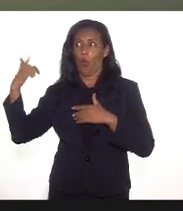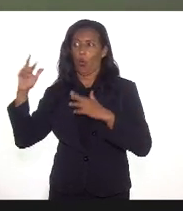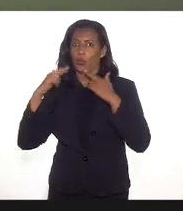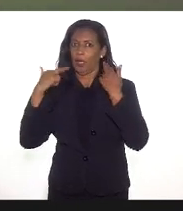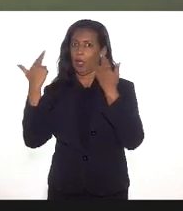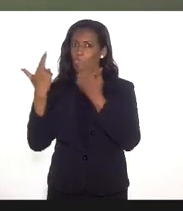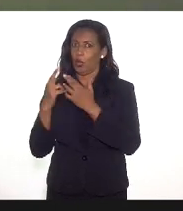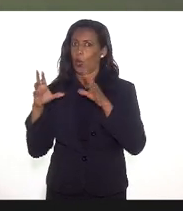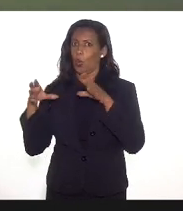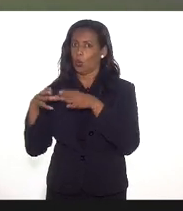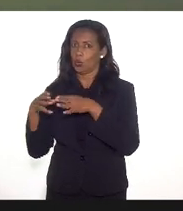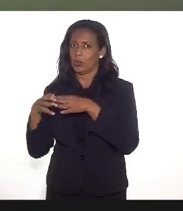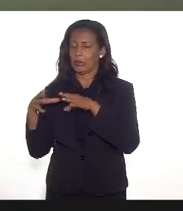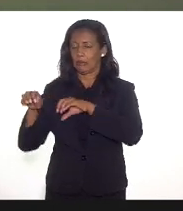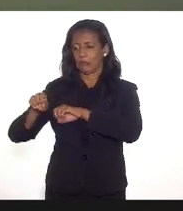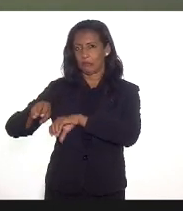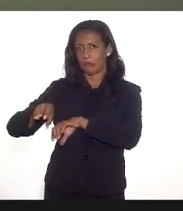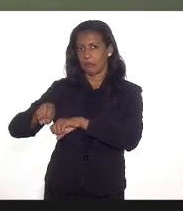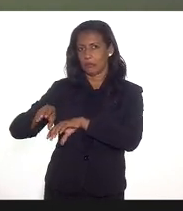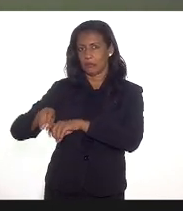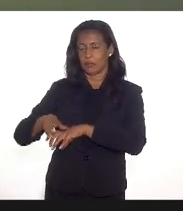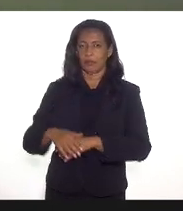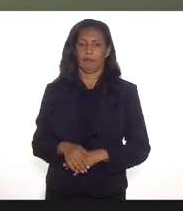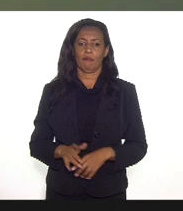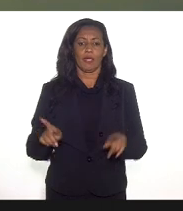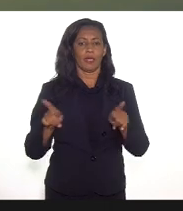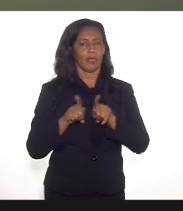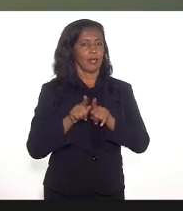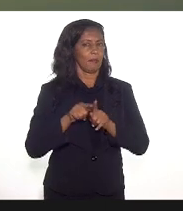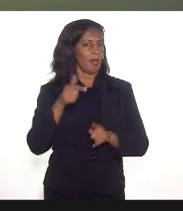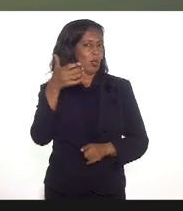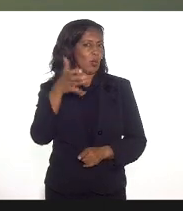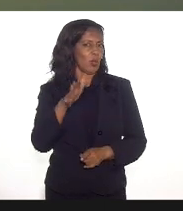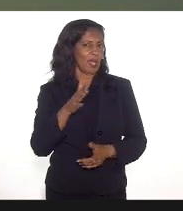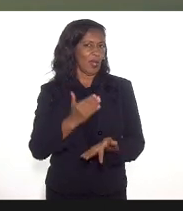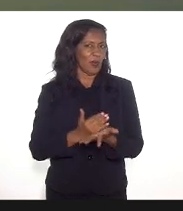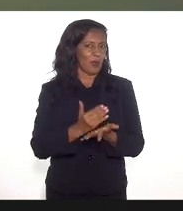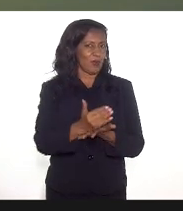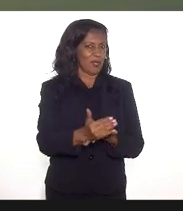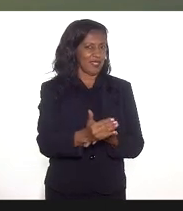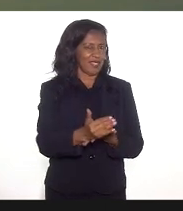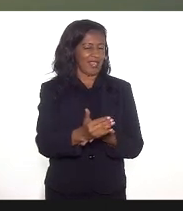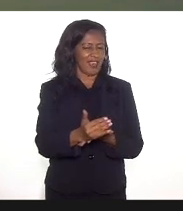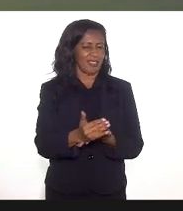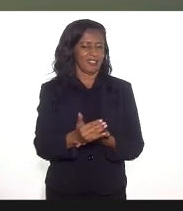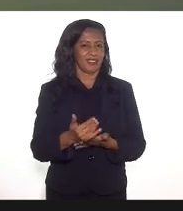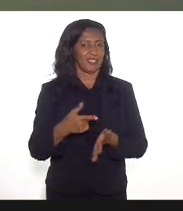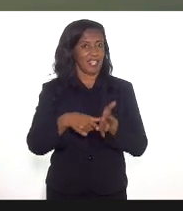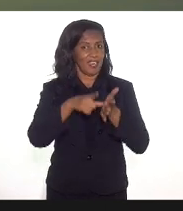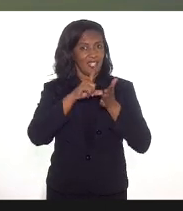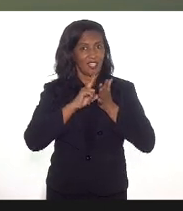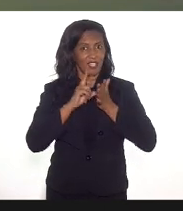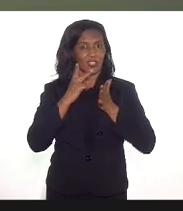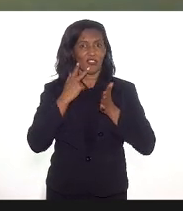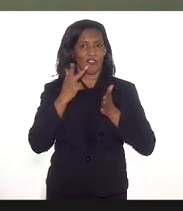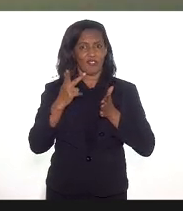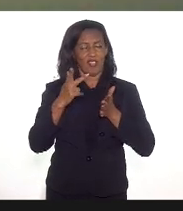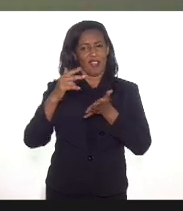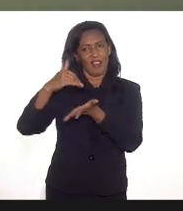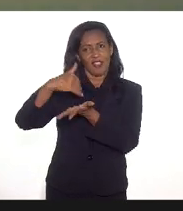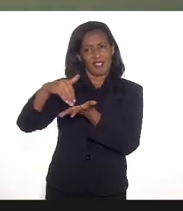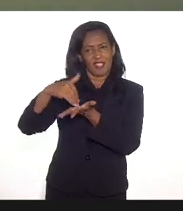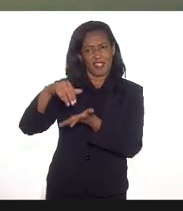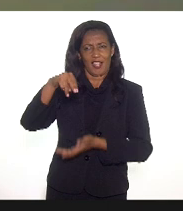do Conselho Estadual de Educação e também não quero iniciar minha fala sem fazer uma referência ao secretário